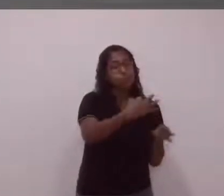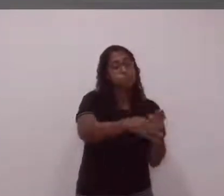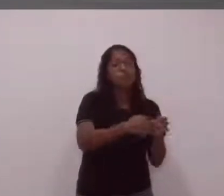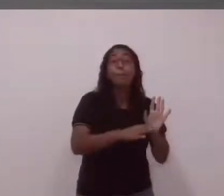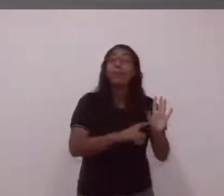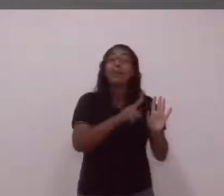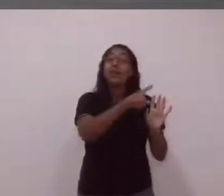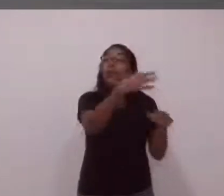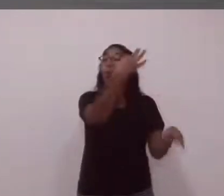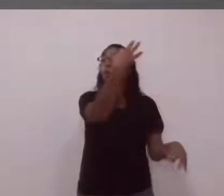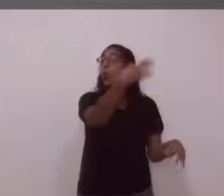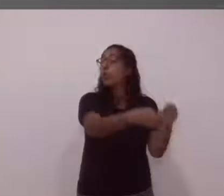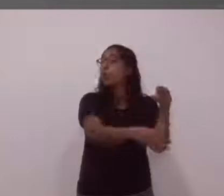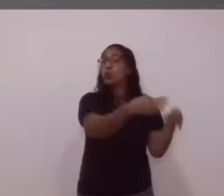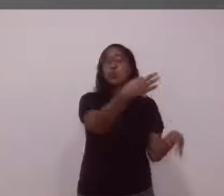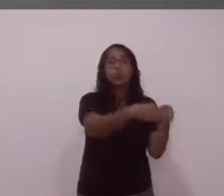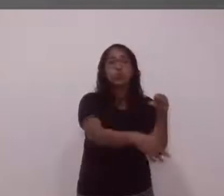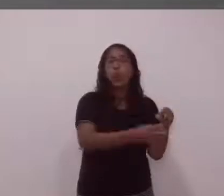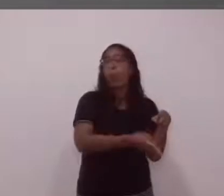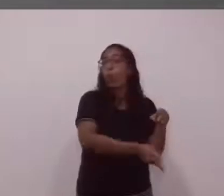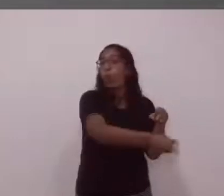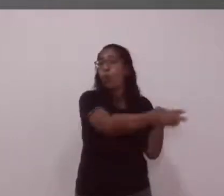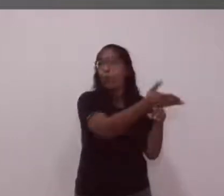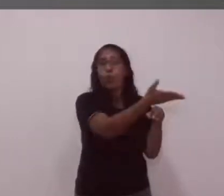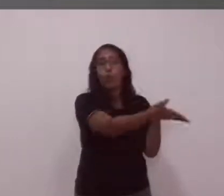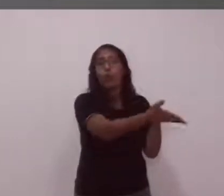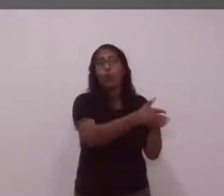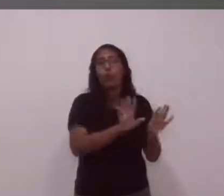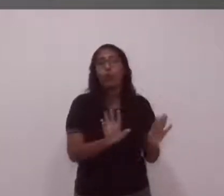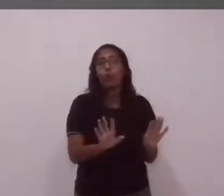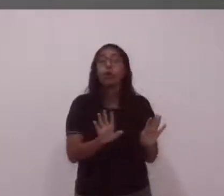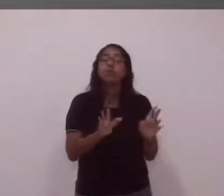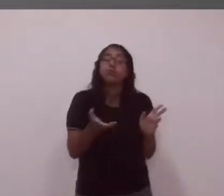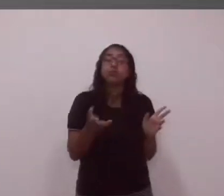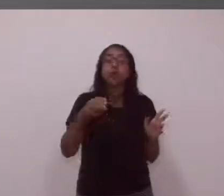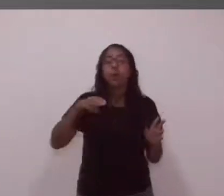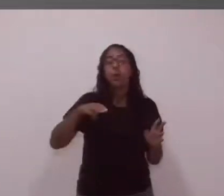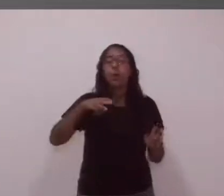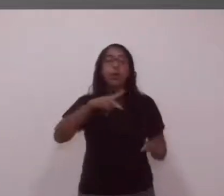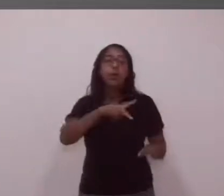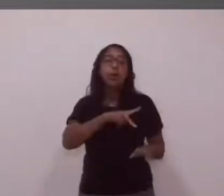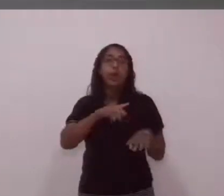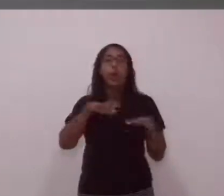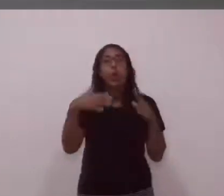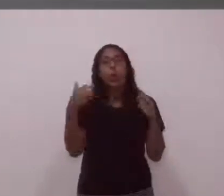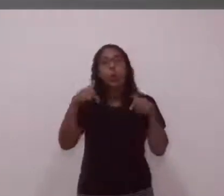que não impede que outros processos continuem andando tanto no Ministério Público como eventualmente aqui